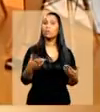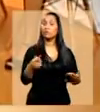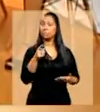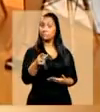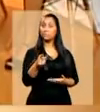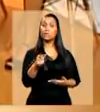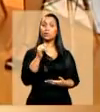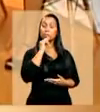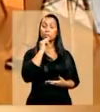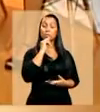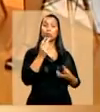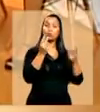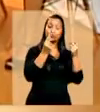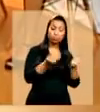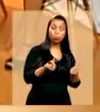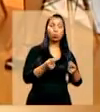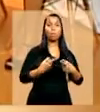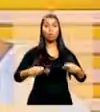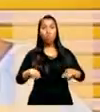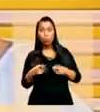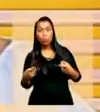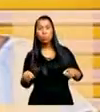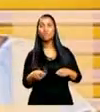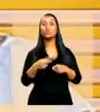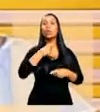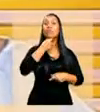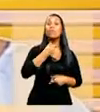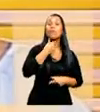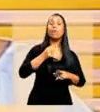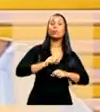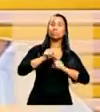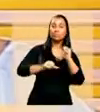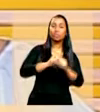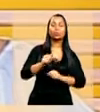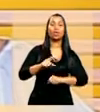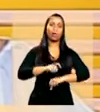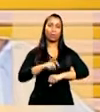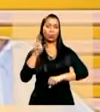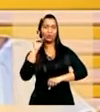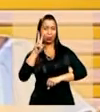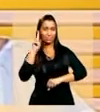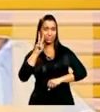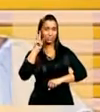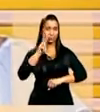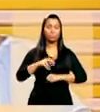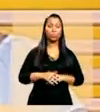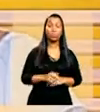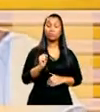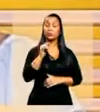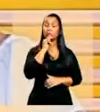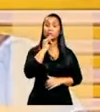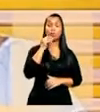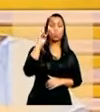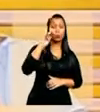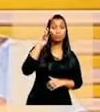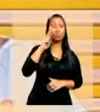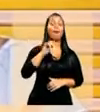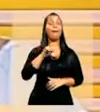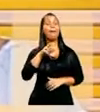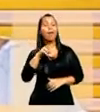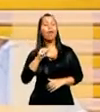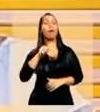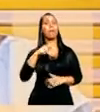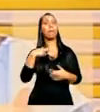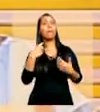Então, um estalar de dedo, uma música, mudar a voz na hora da história, né? Se eu contar uma história, era